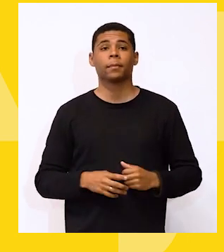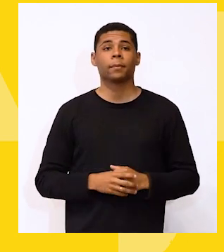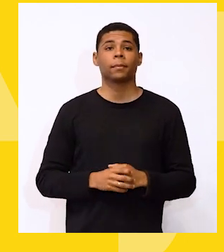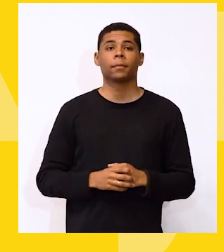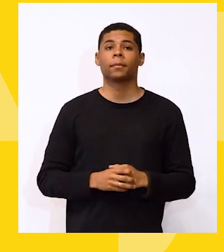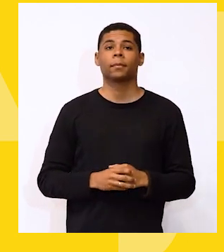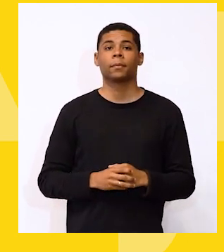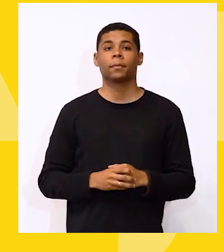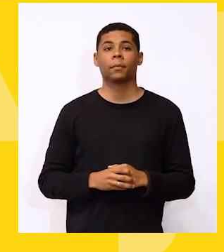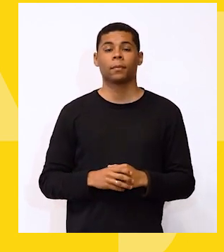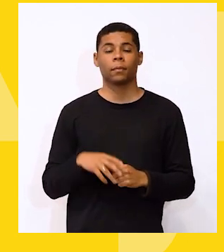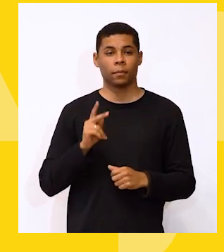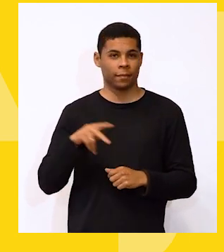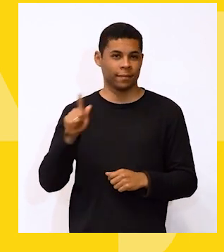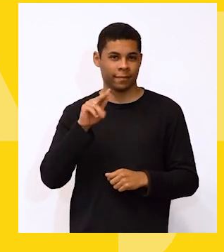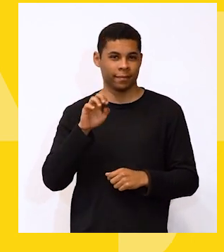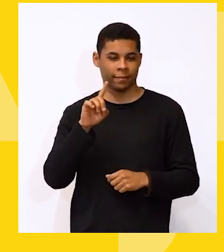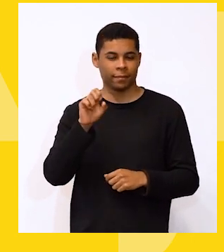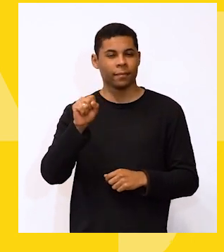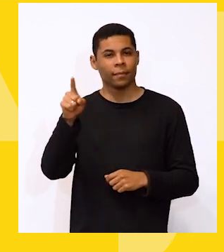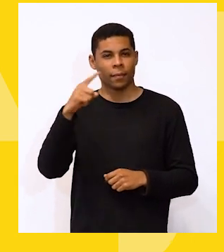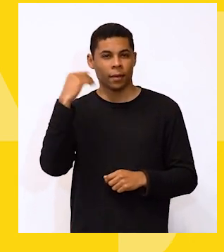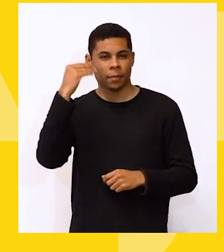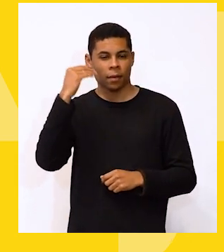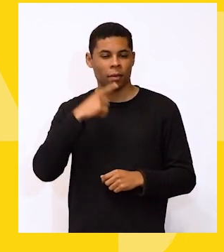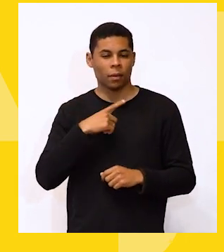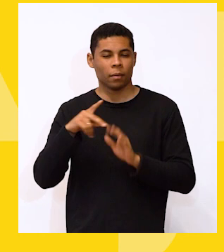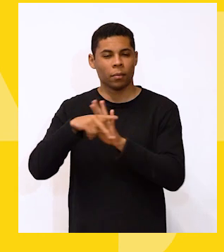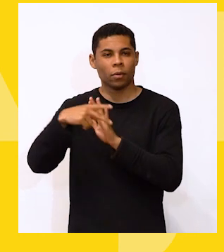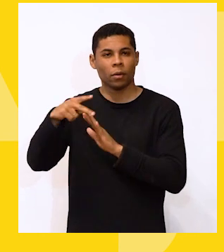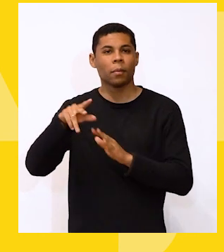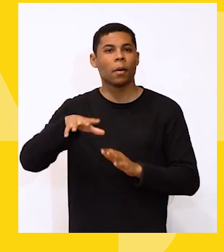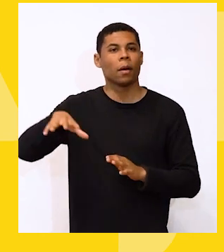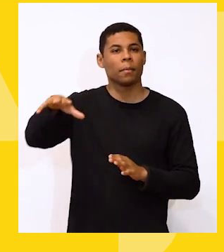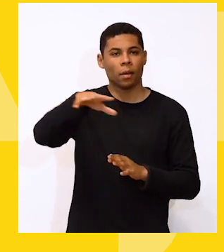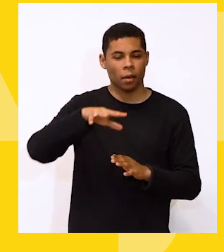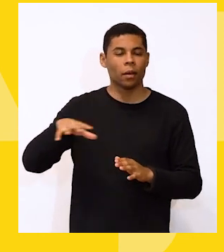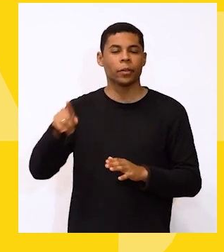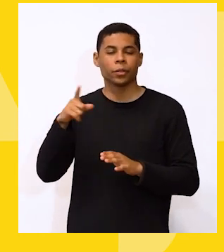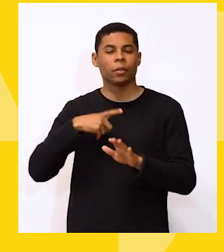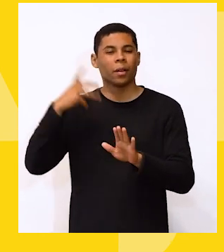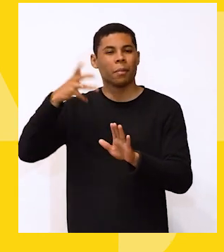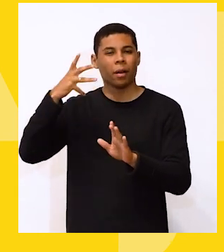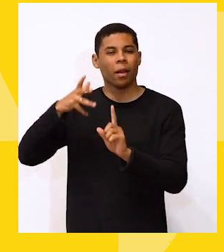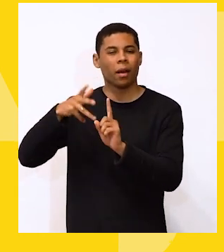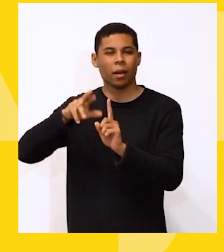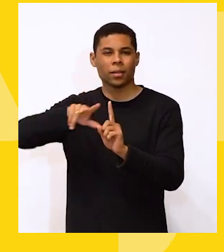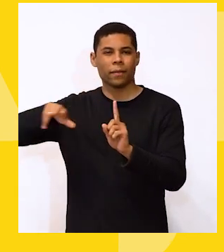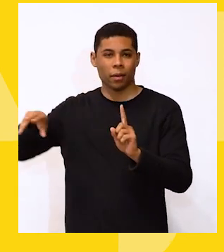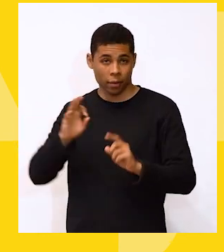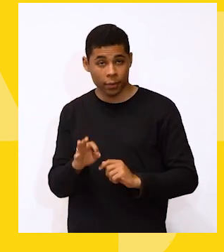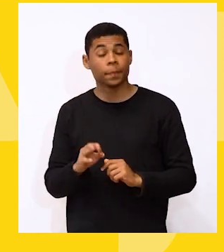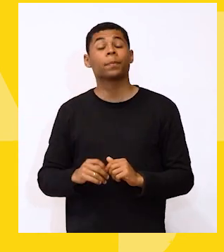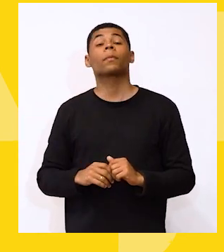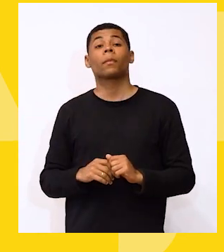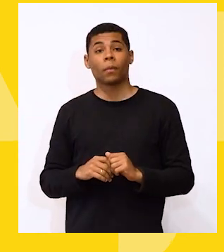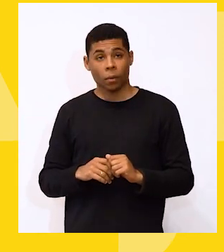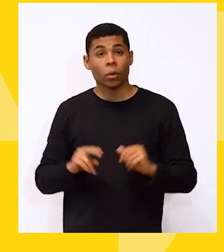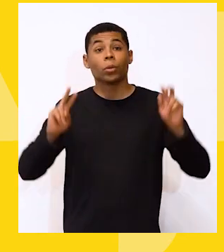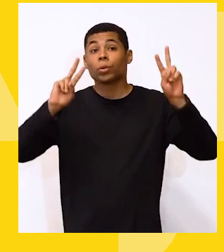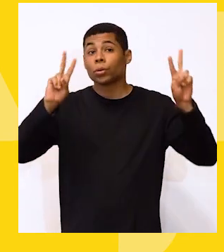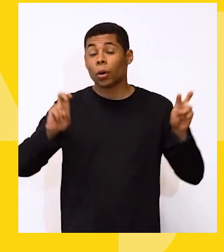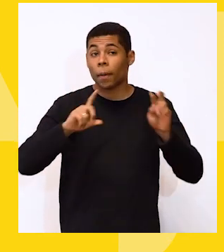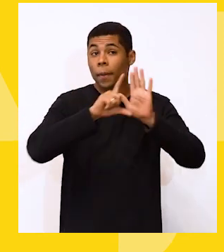o professor Guedes especialista no ambiente né Tem vários colegas que trabalham com isso aqui hoje pela apresentação toda parte de